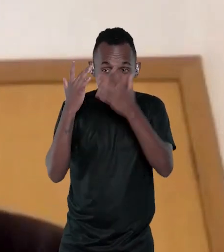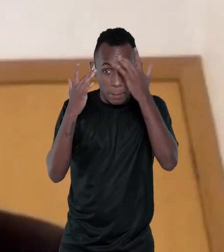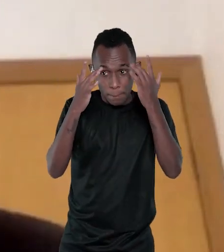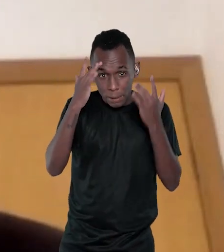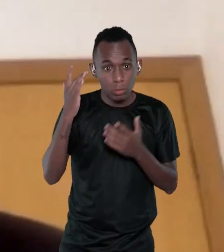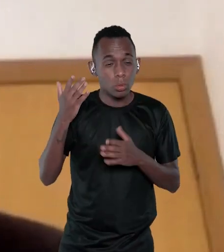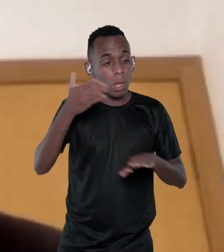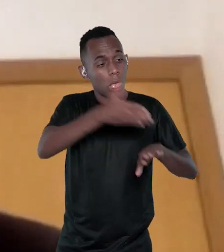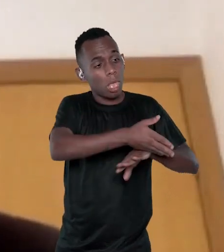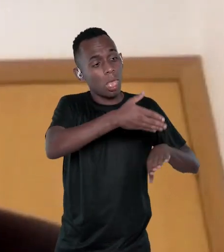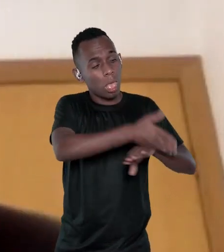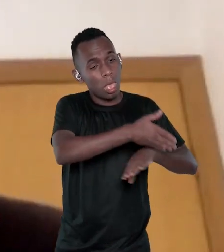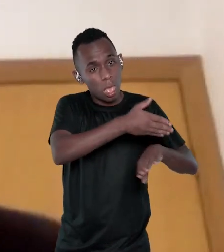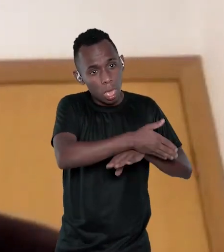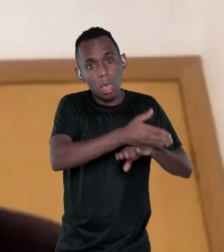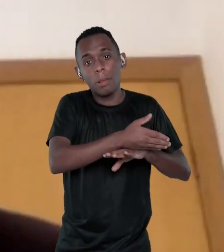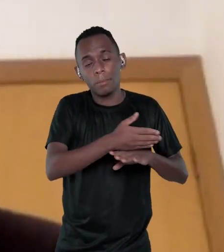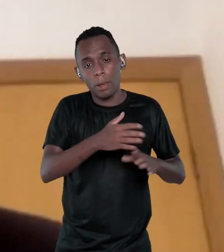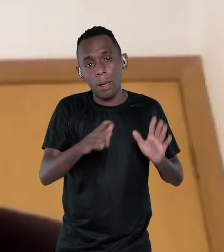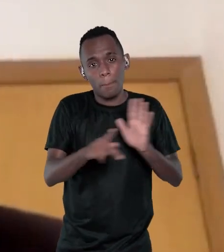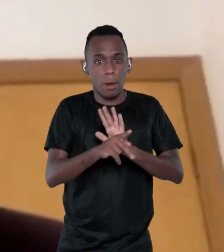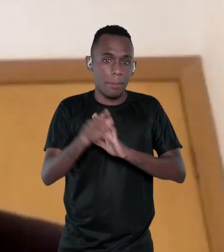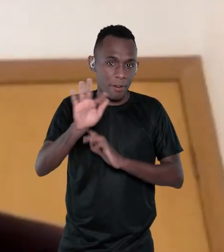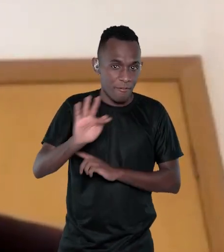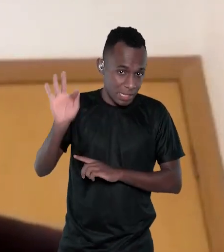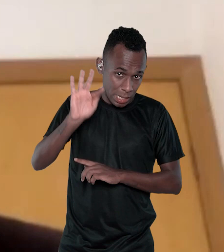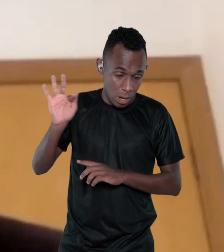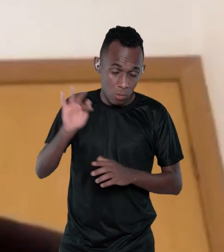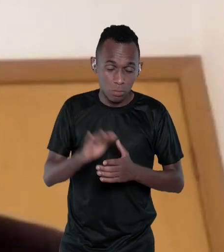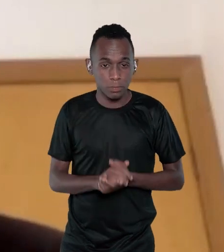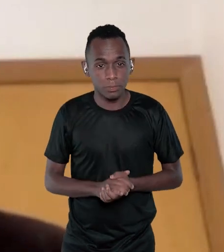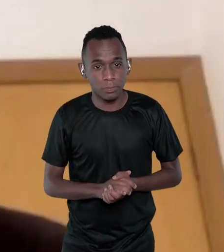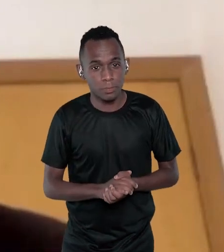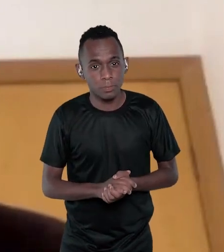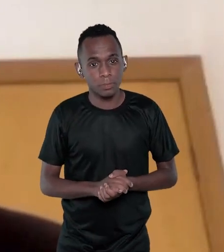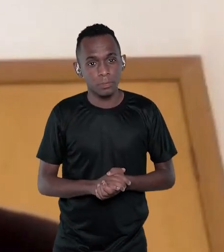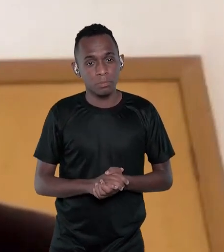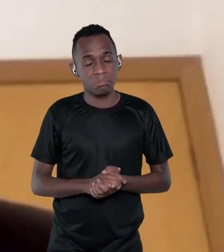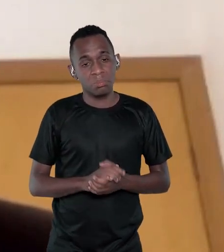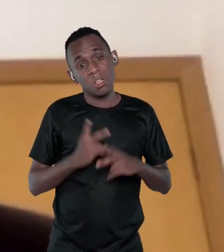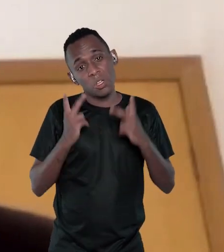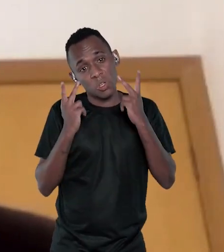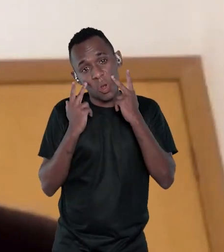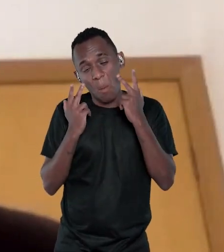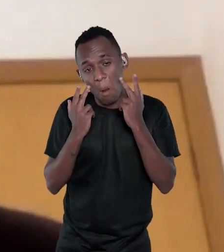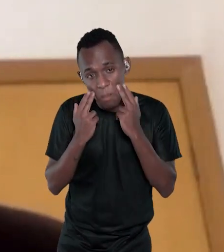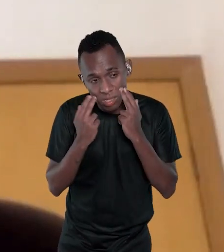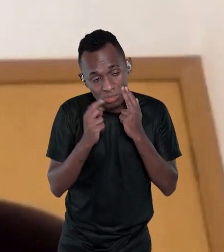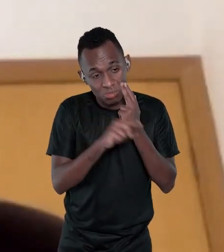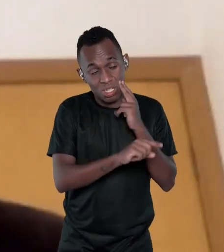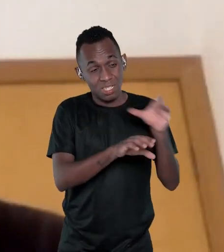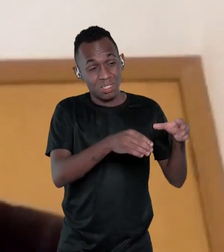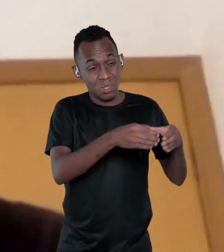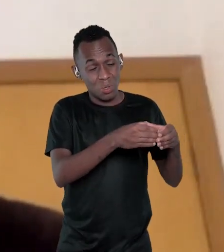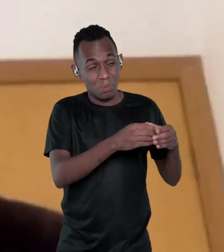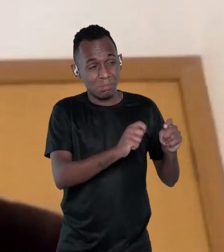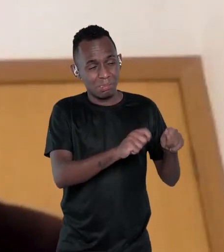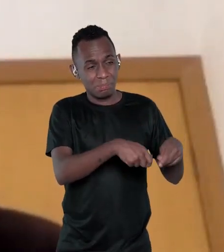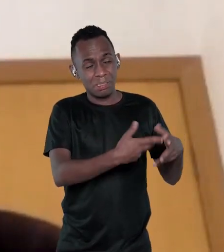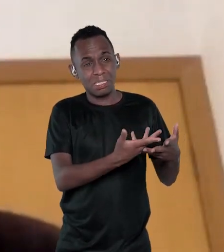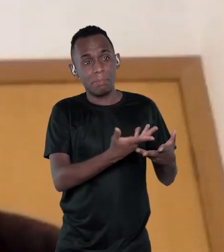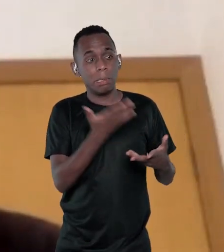requisitados ou trazidos de outras instituições federais, e